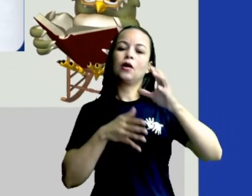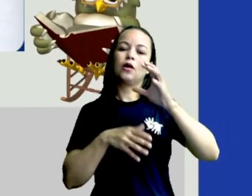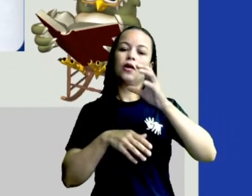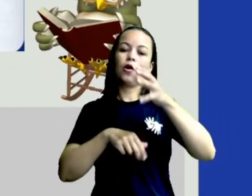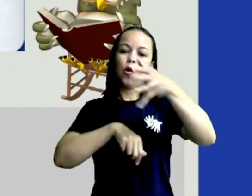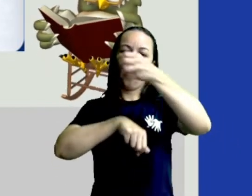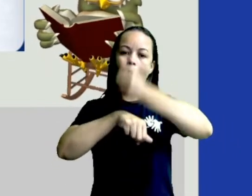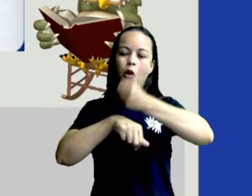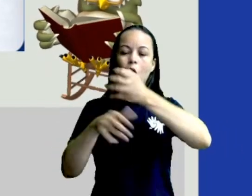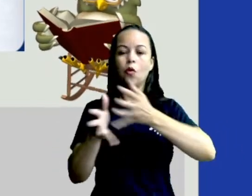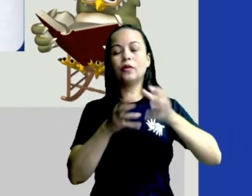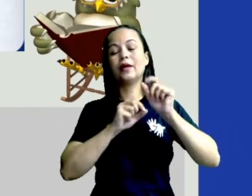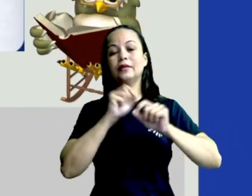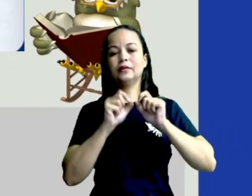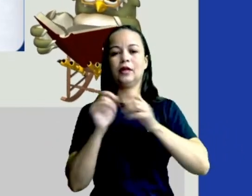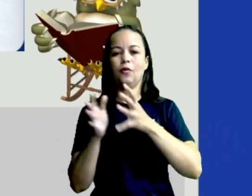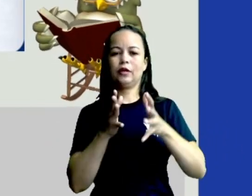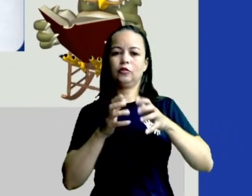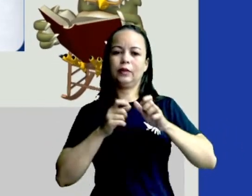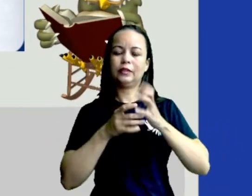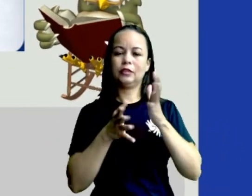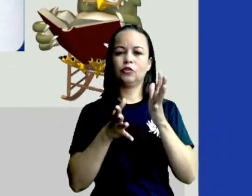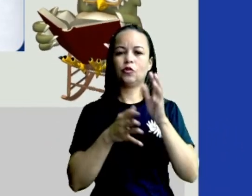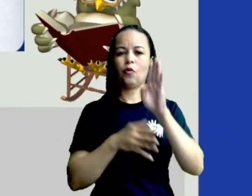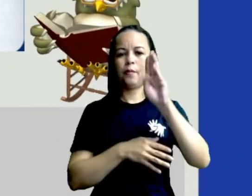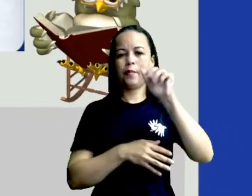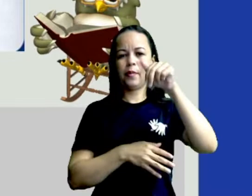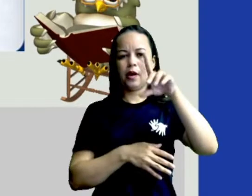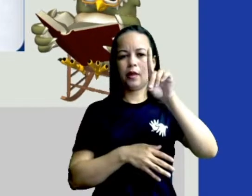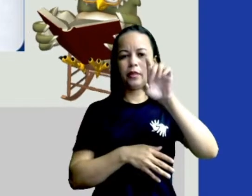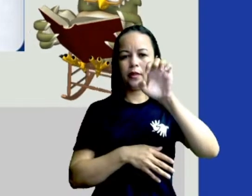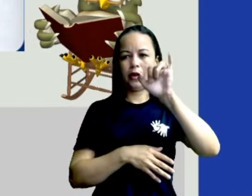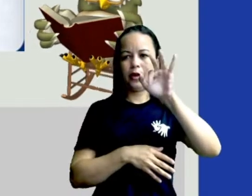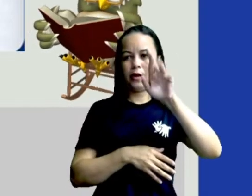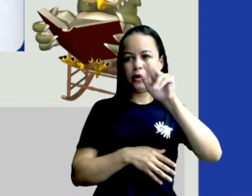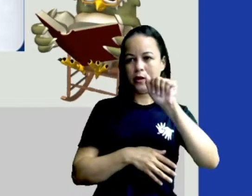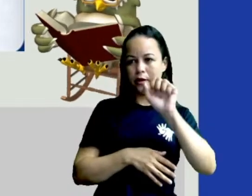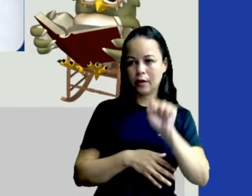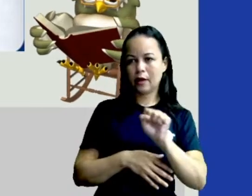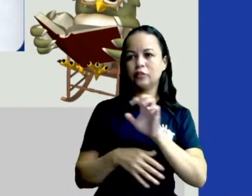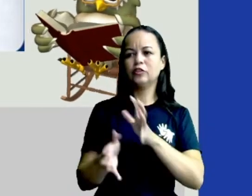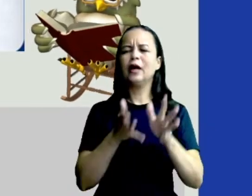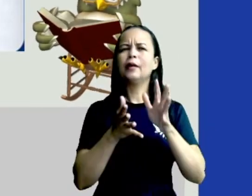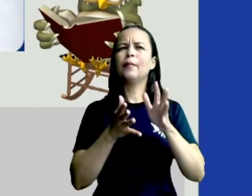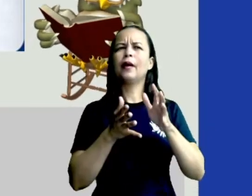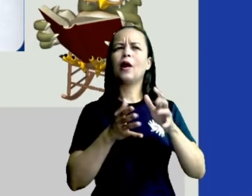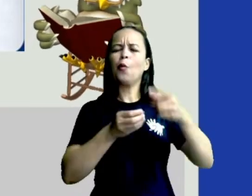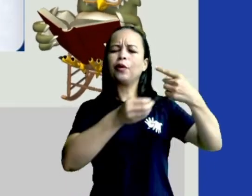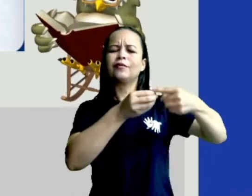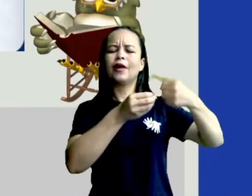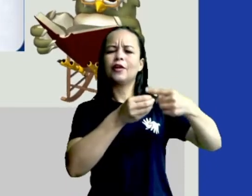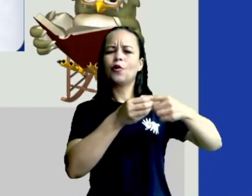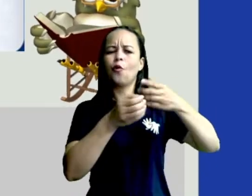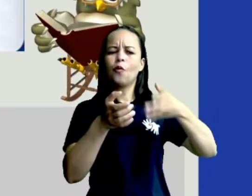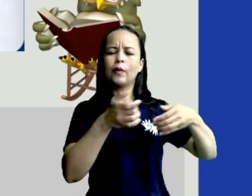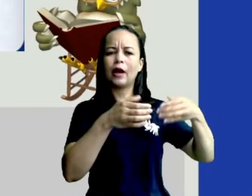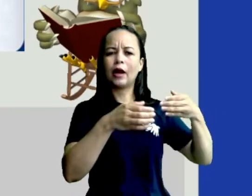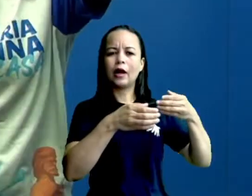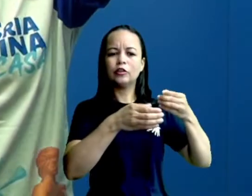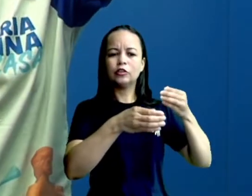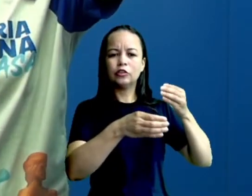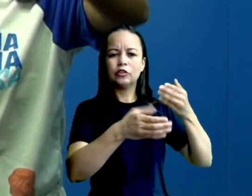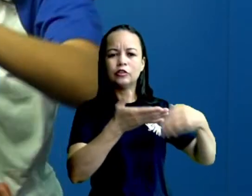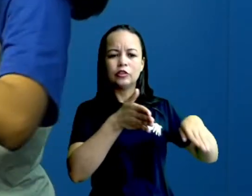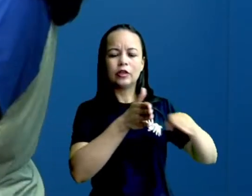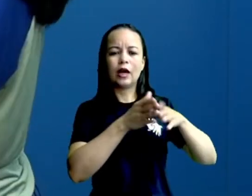realizadas expedições com as bandeiras. Então, para ocupar o interior do Brasil, para a gente entrar adentro